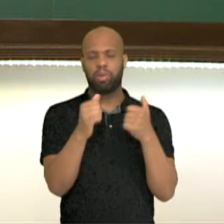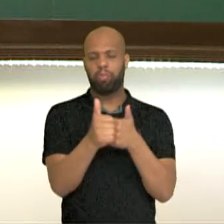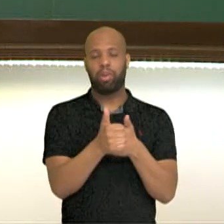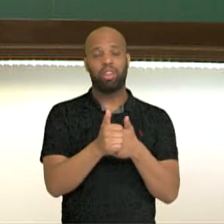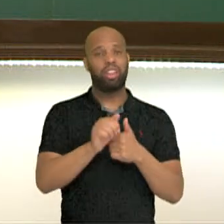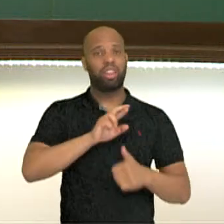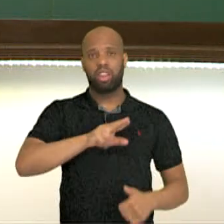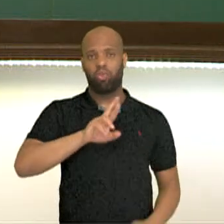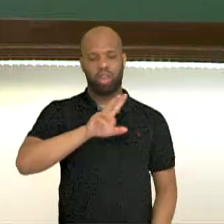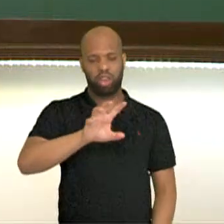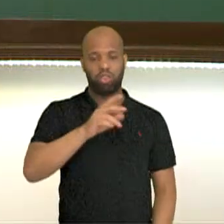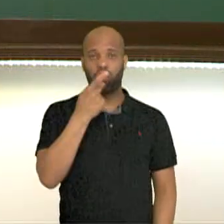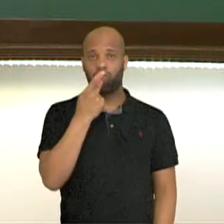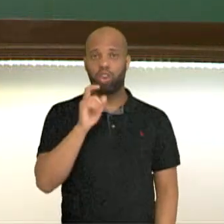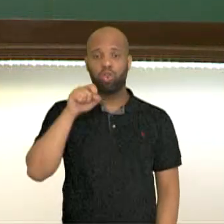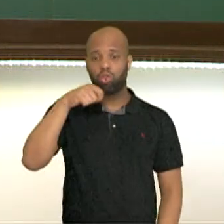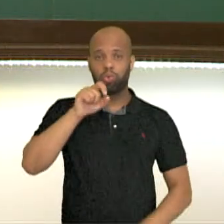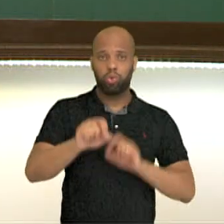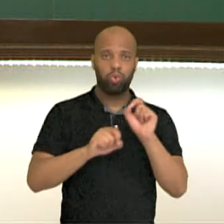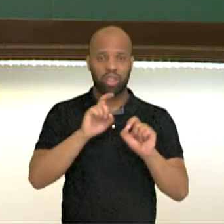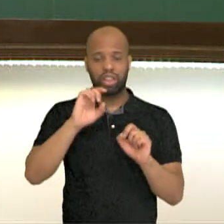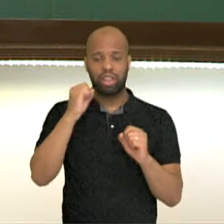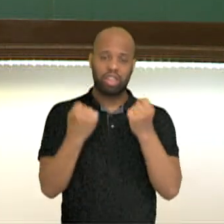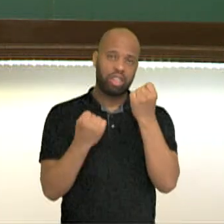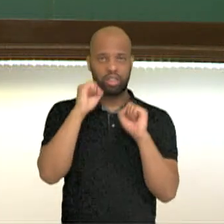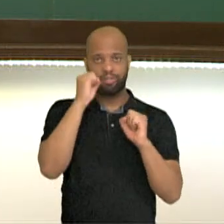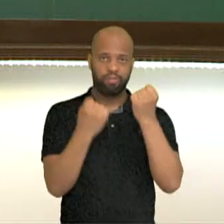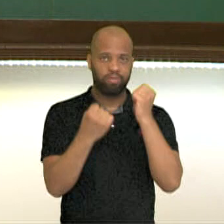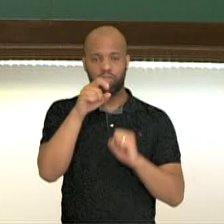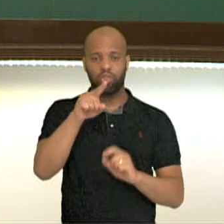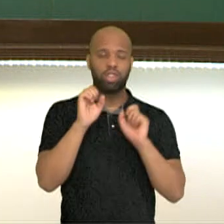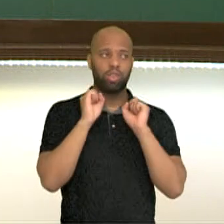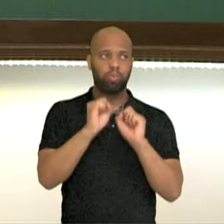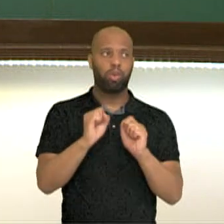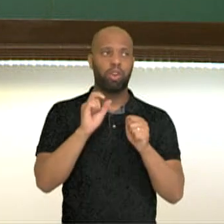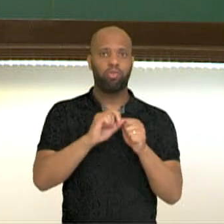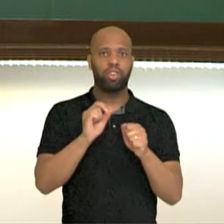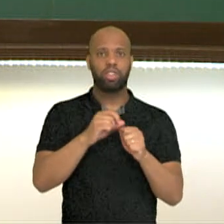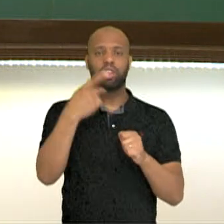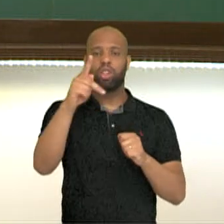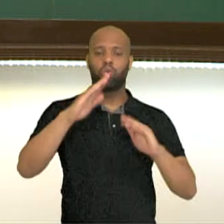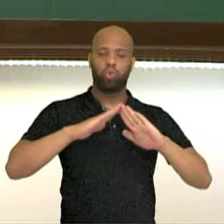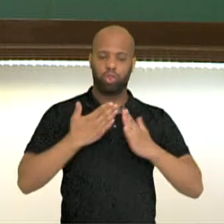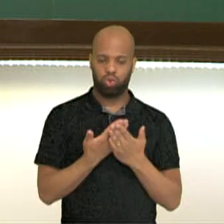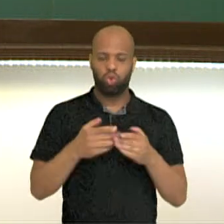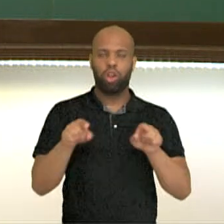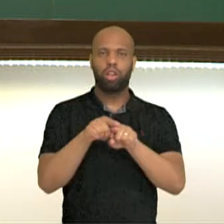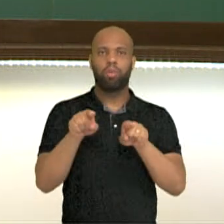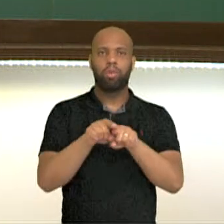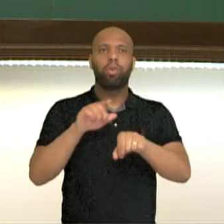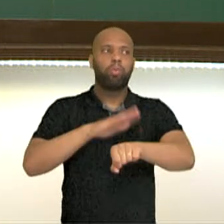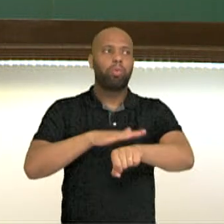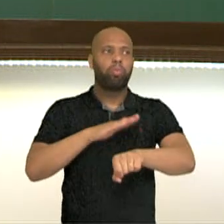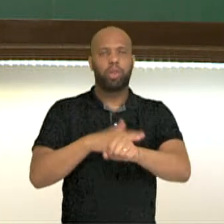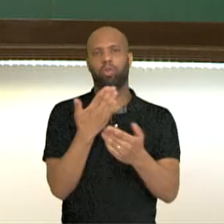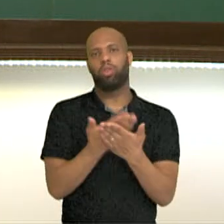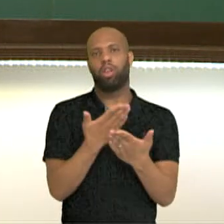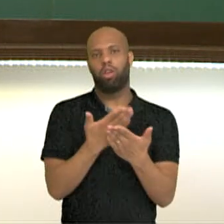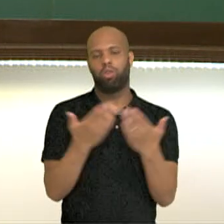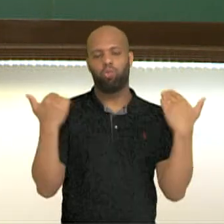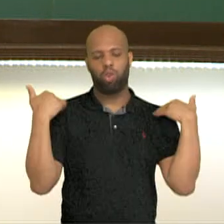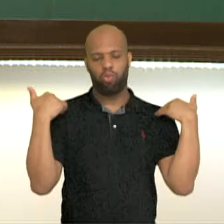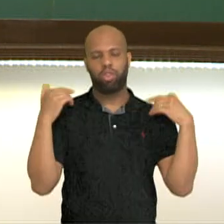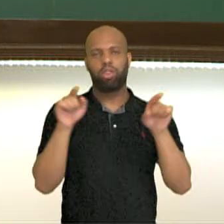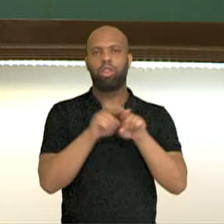nada disso. Nós estamos falando de exercício físico que você pode fazer na tua escola no momento da aula de educação